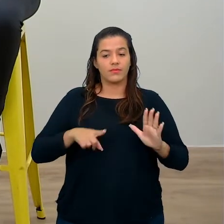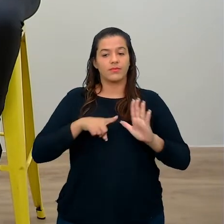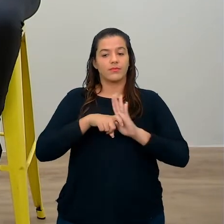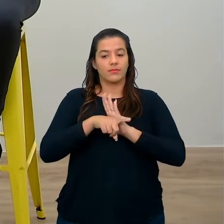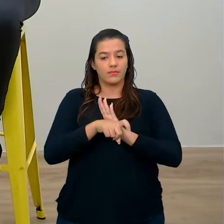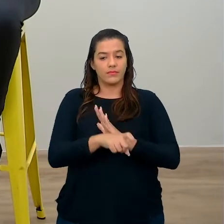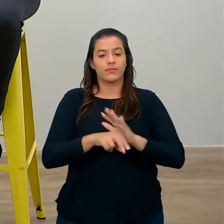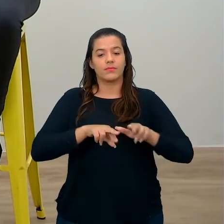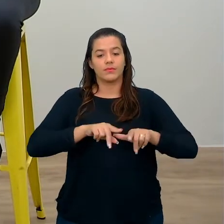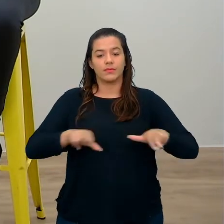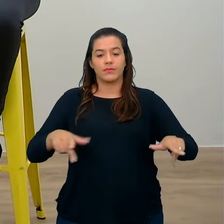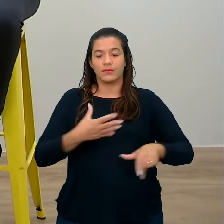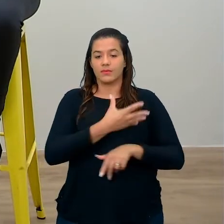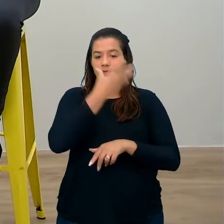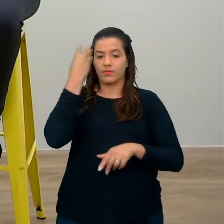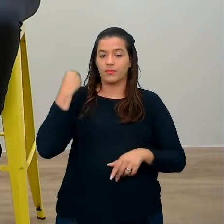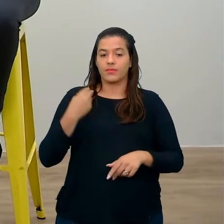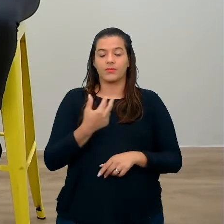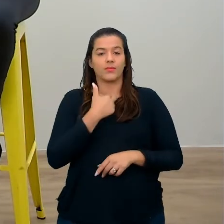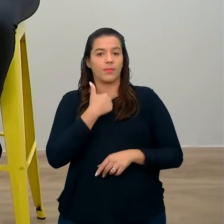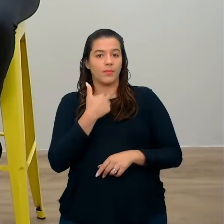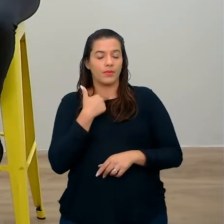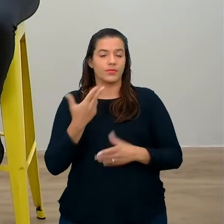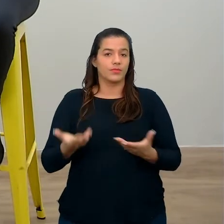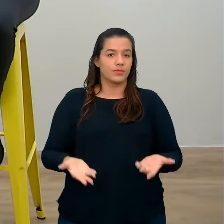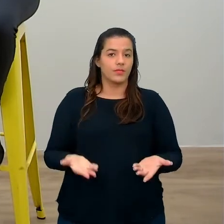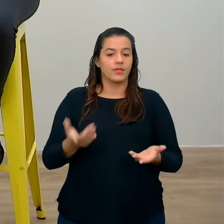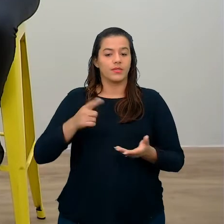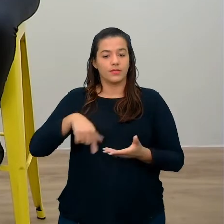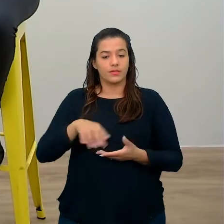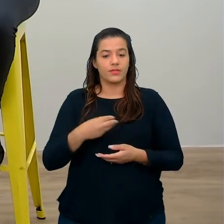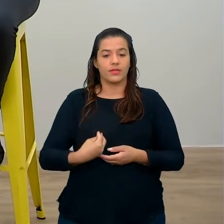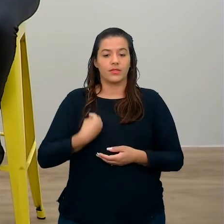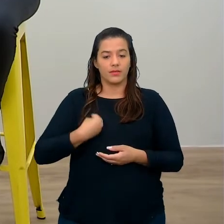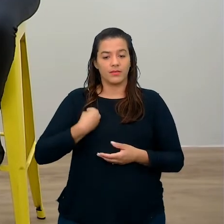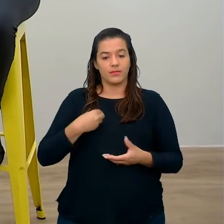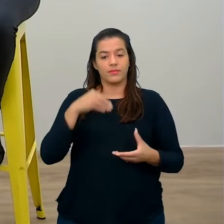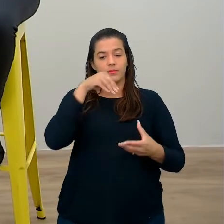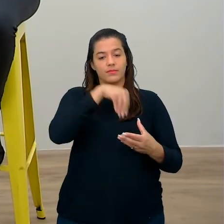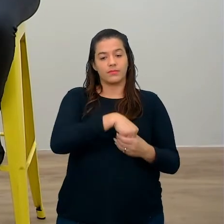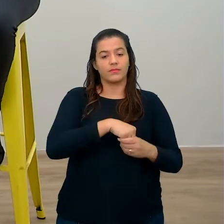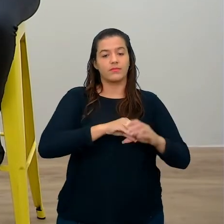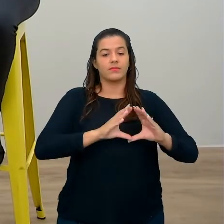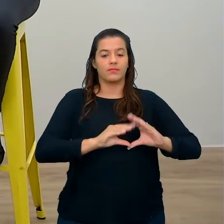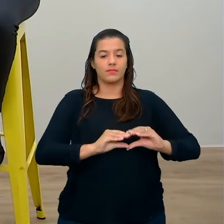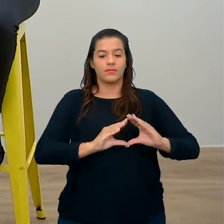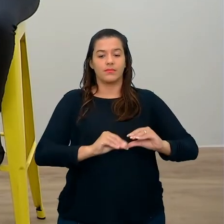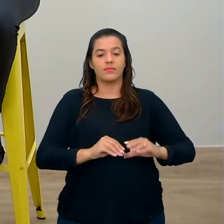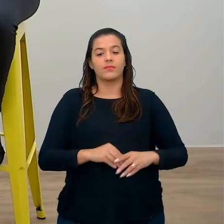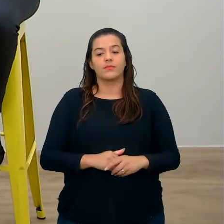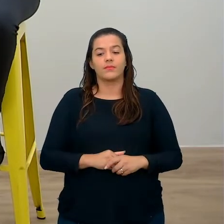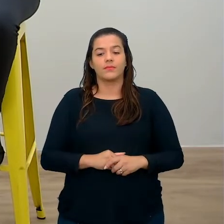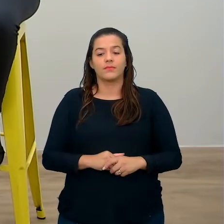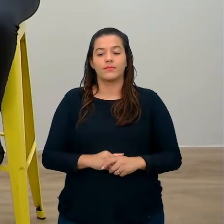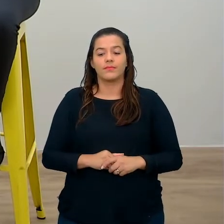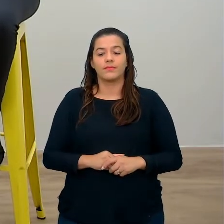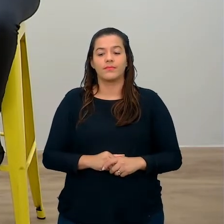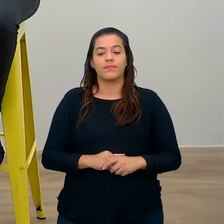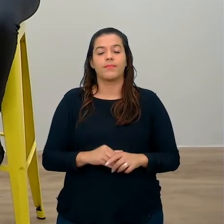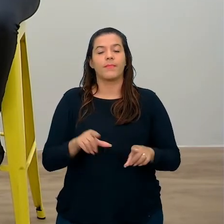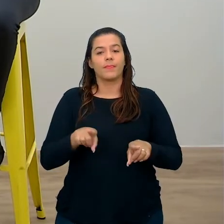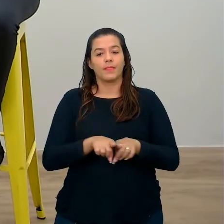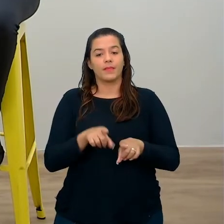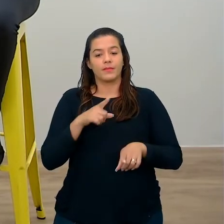A gente não pode esquecer isso. E tem decompositores, a gente tem vida ali no solo. Exatamente, tá? Muito bem. E aí, nós temos lá a